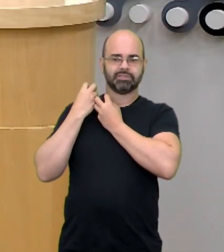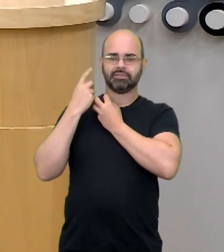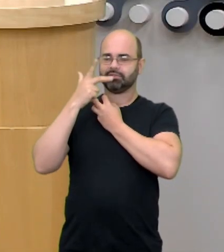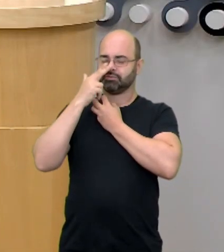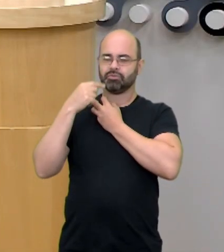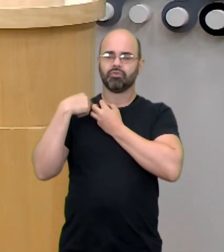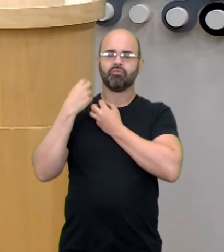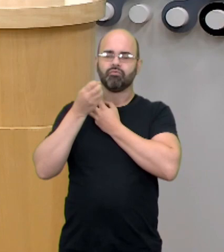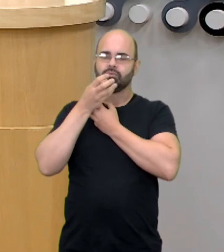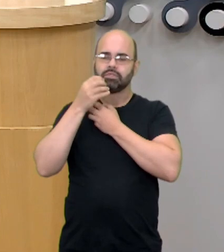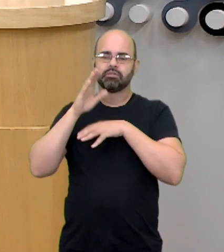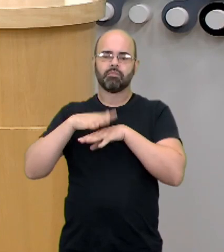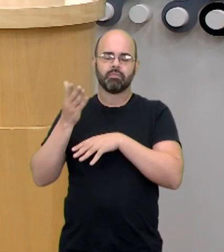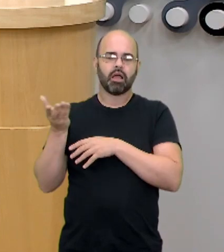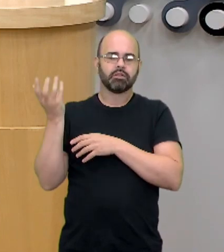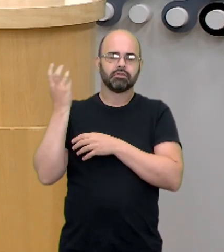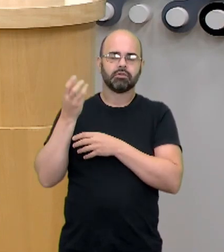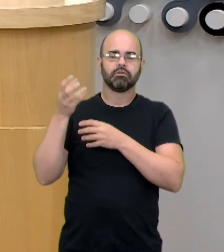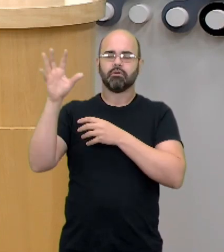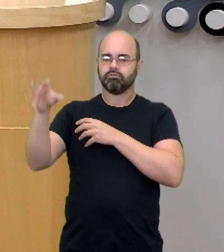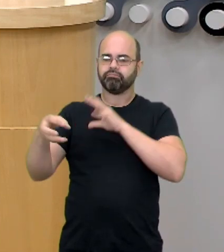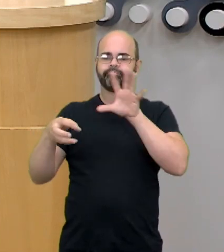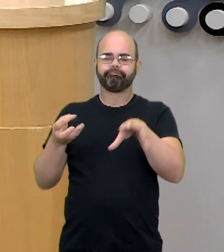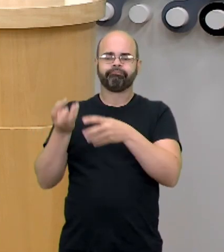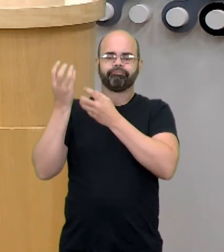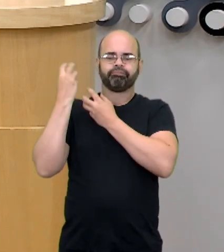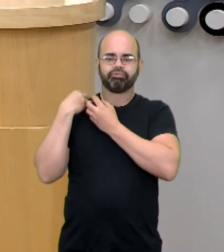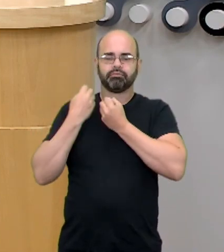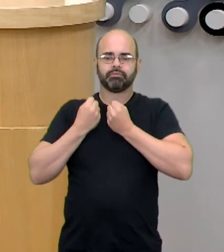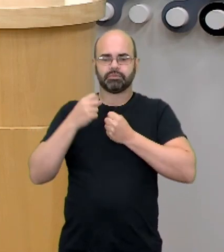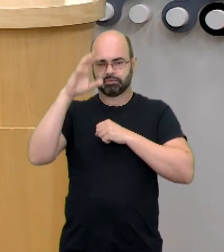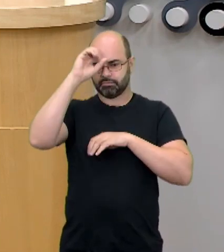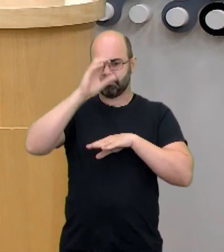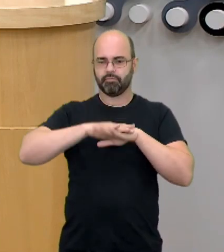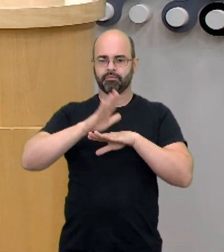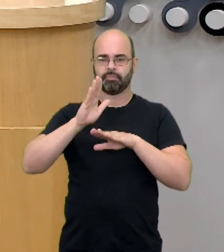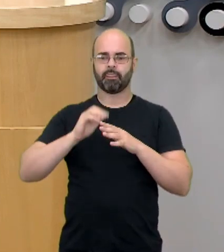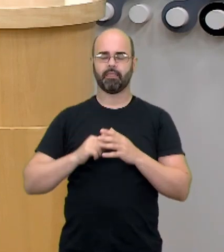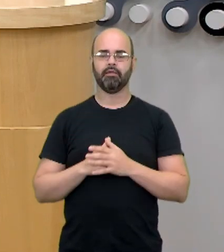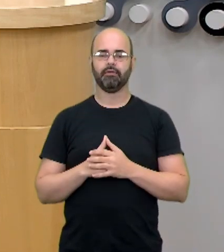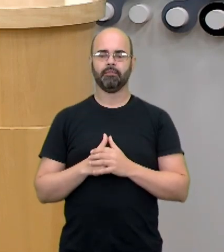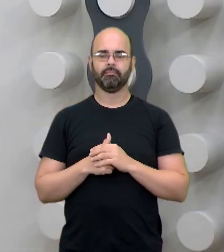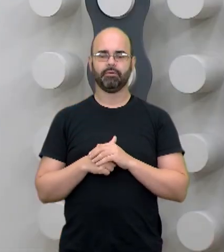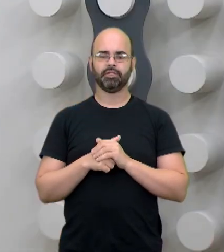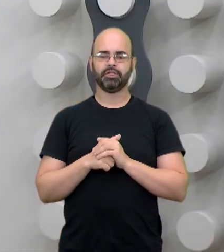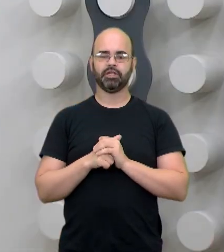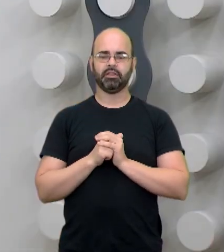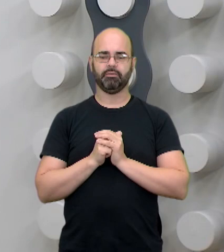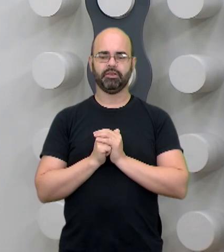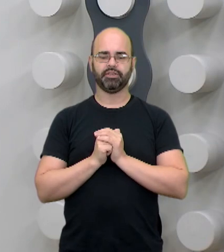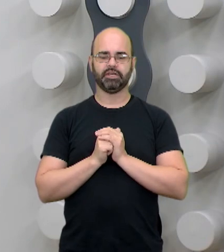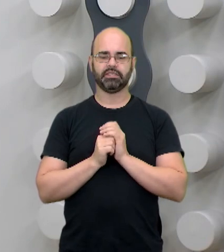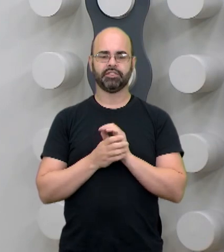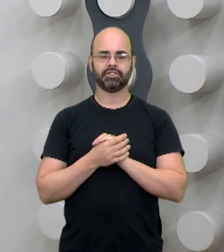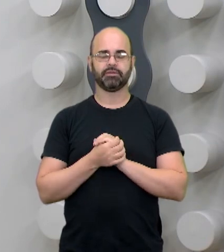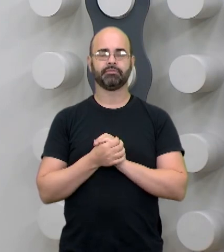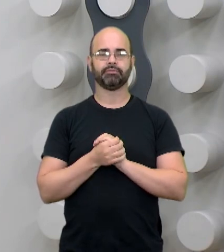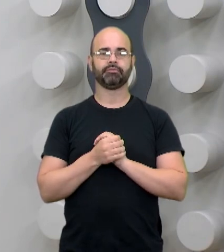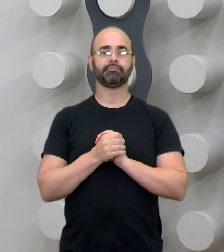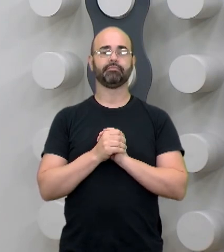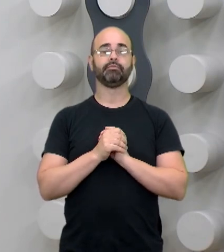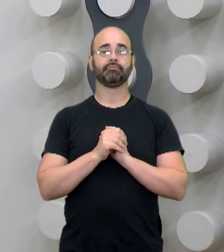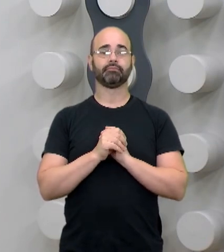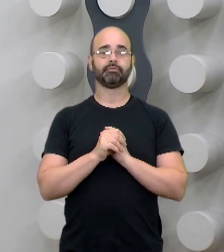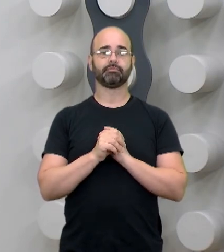como você falou. Isso. Que tem a ver com inclusão. Então, assim, a integração se dá nesse momento também, né? Quando a gente percebe que